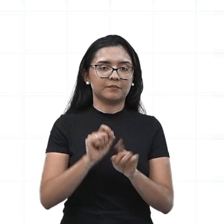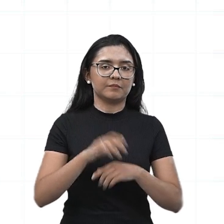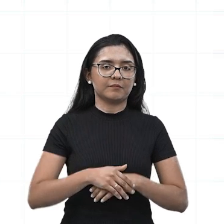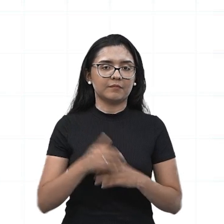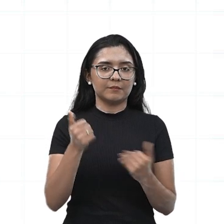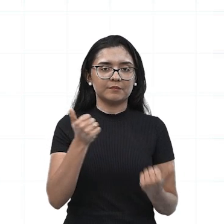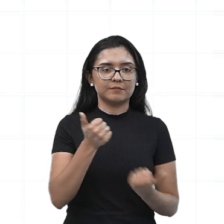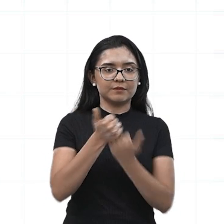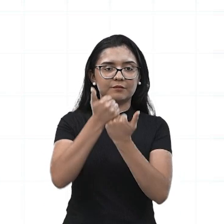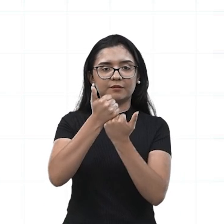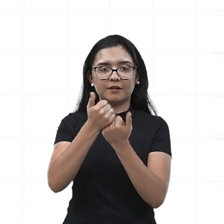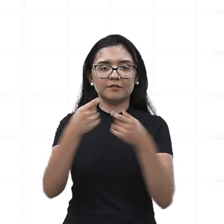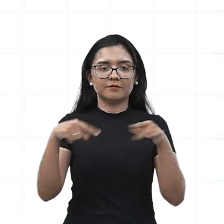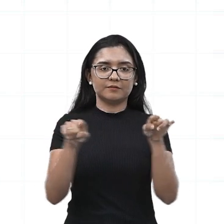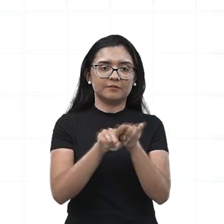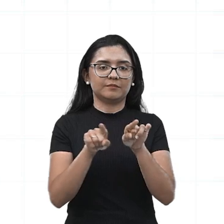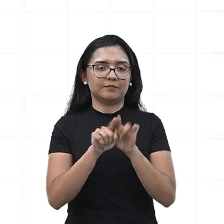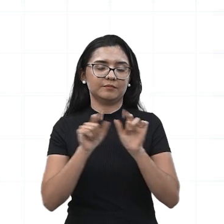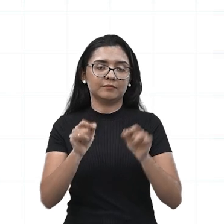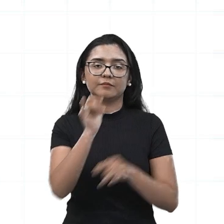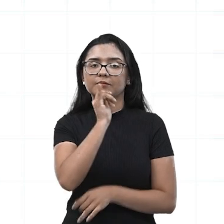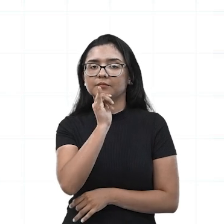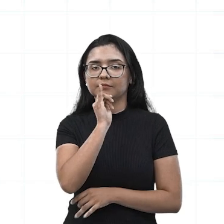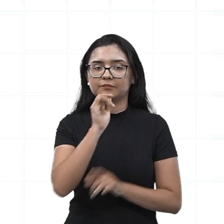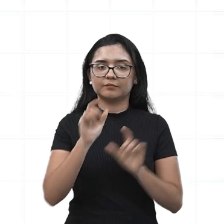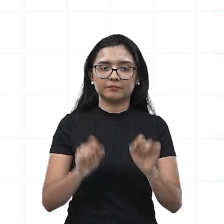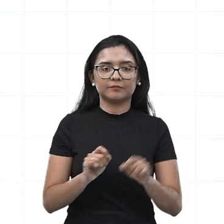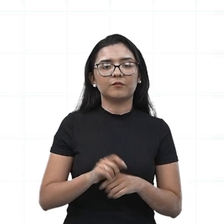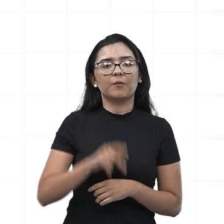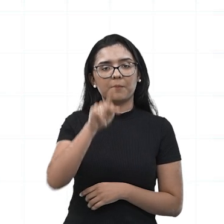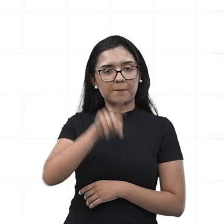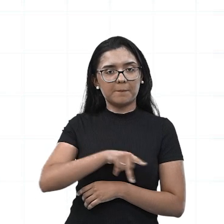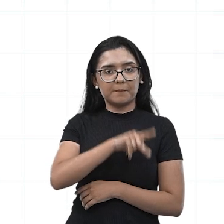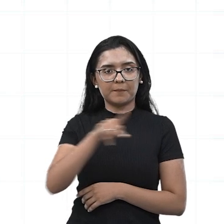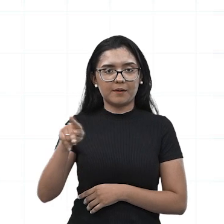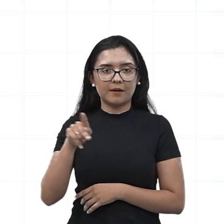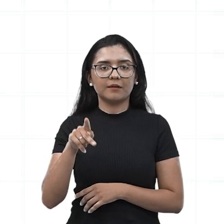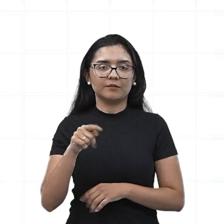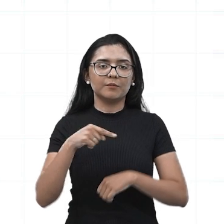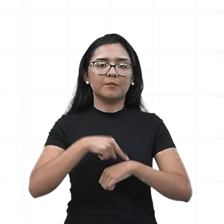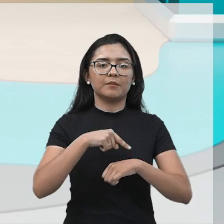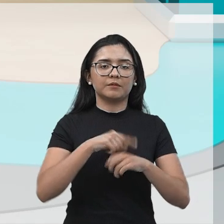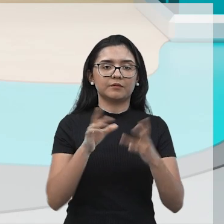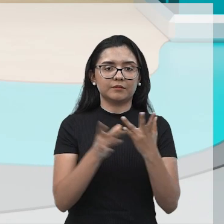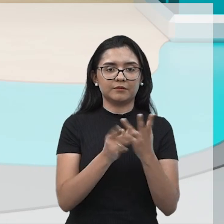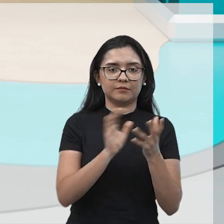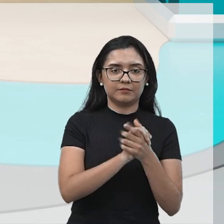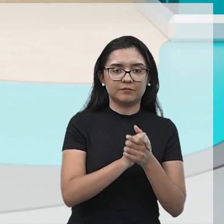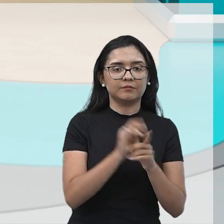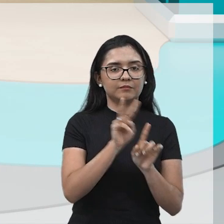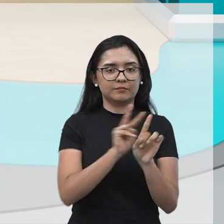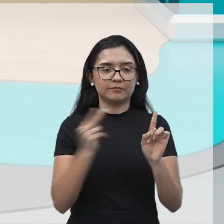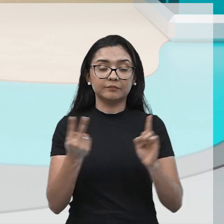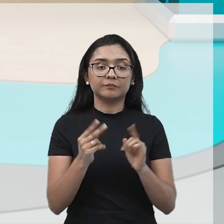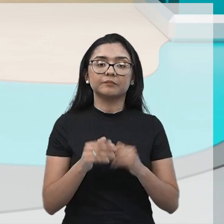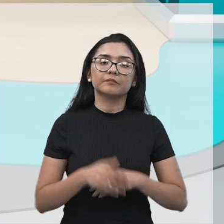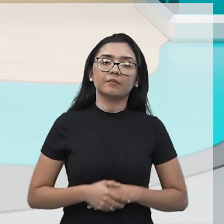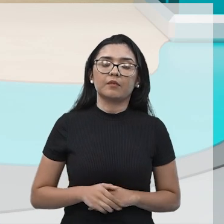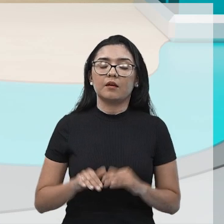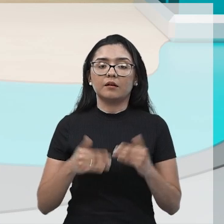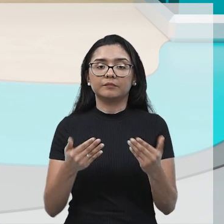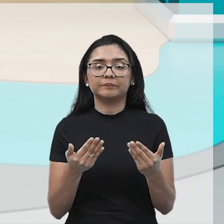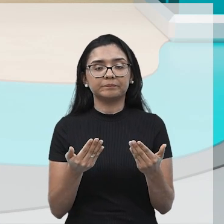ou complementares na trama. Por exemplo, foi o Frei lá que casou os dois, às escondidas.